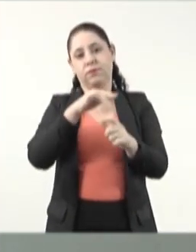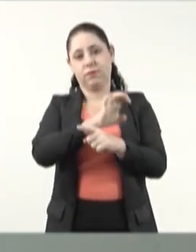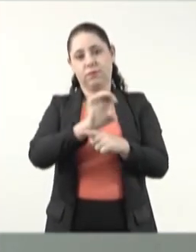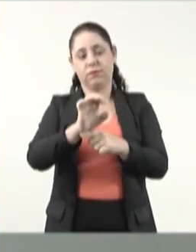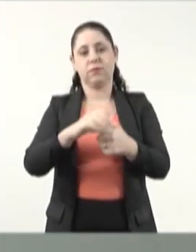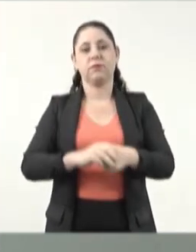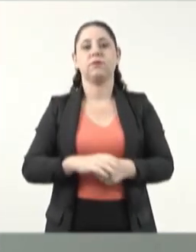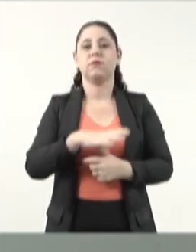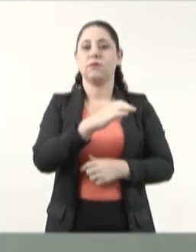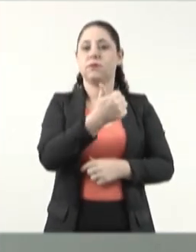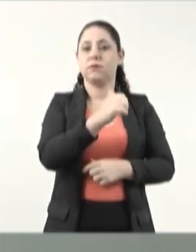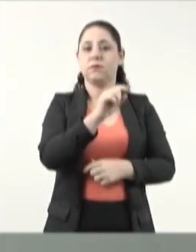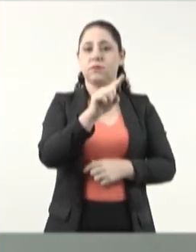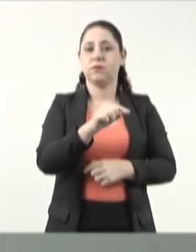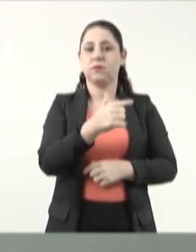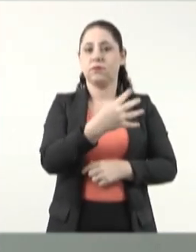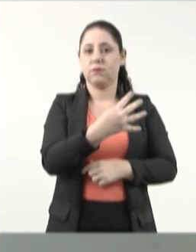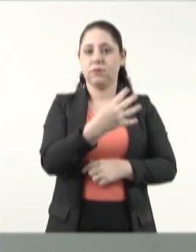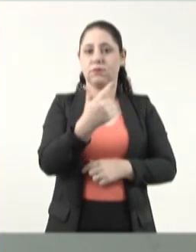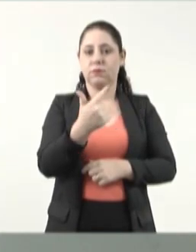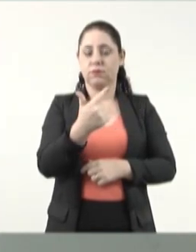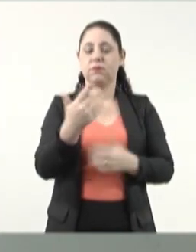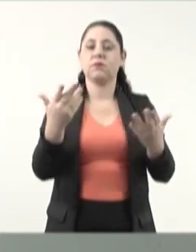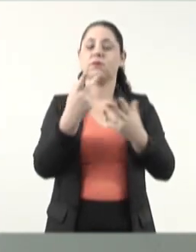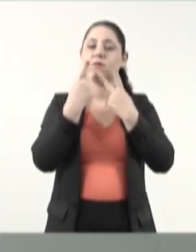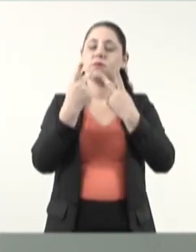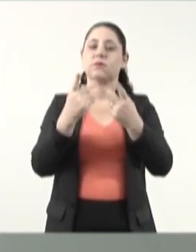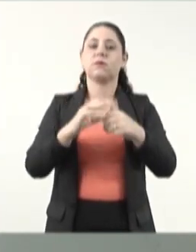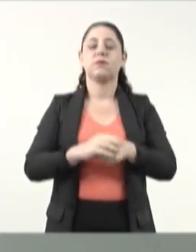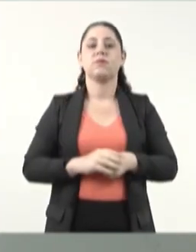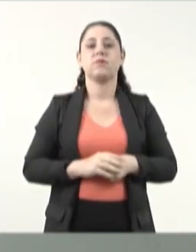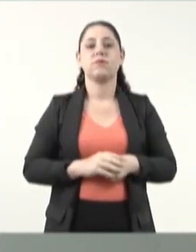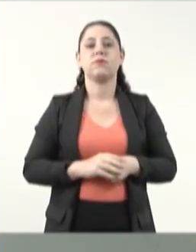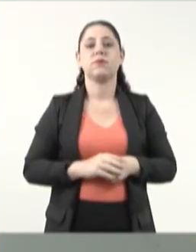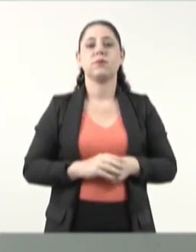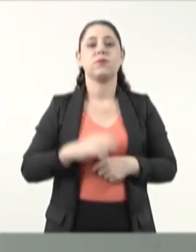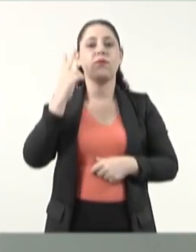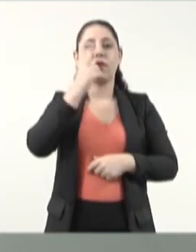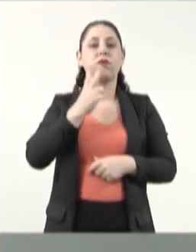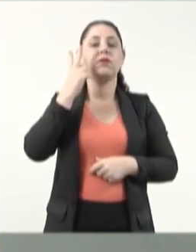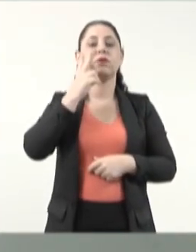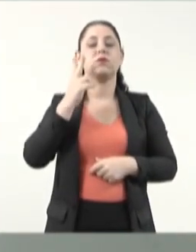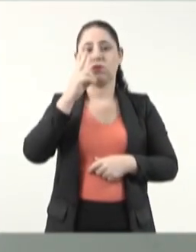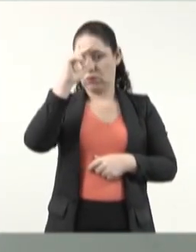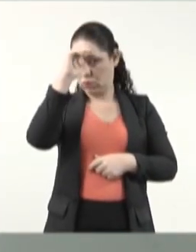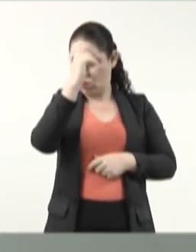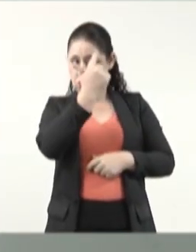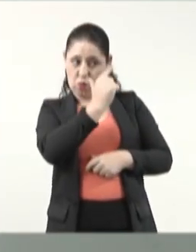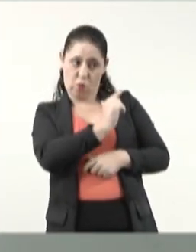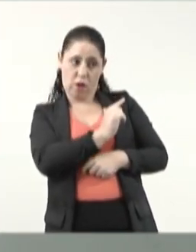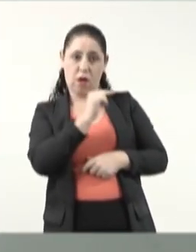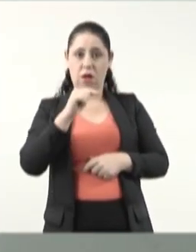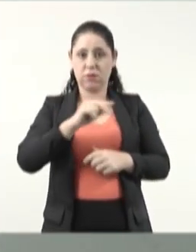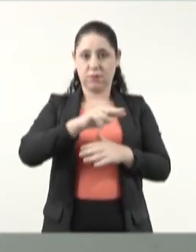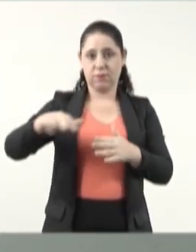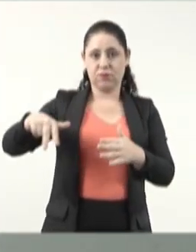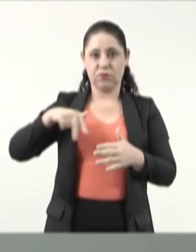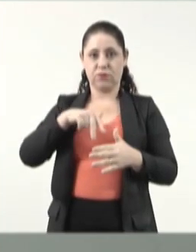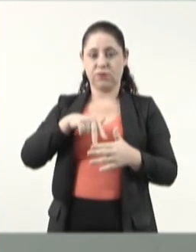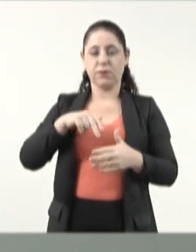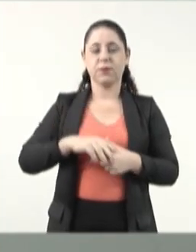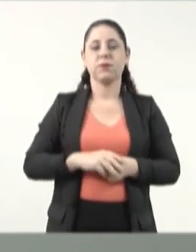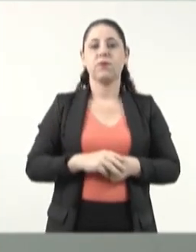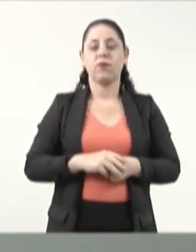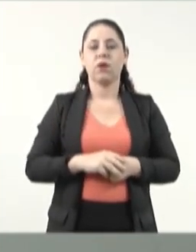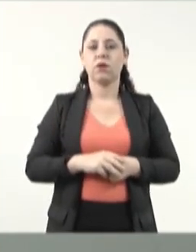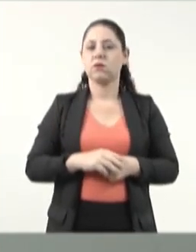Sul. 11 horas e 42 minutos, vamos falar agora sobre a fala da vereadora Luísa Ribeiro aqui de Campo Grande na tribuna. Até